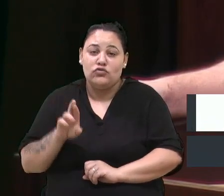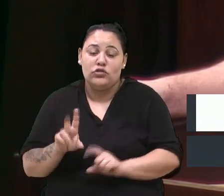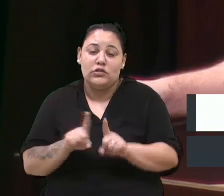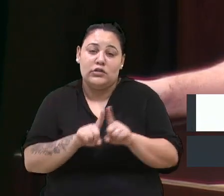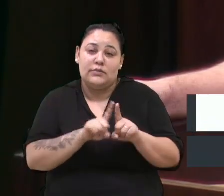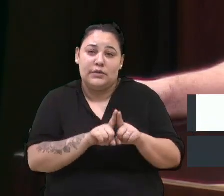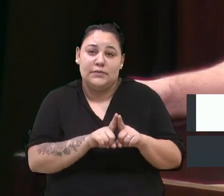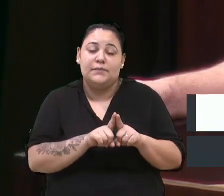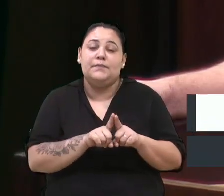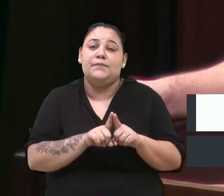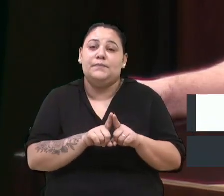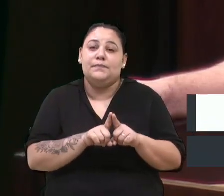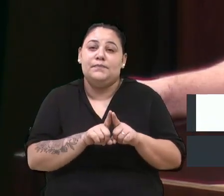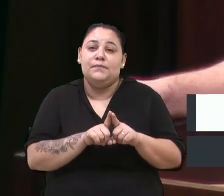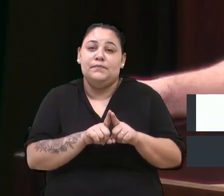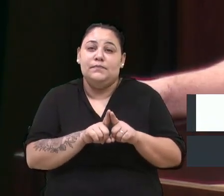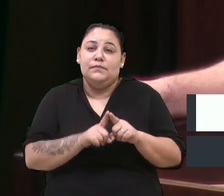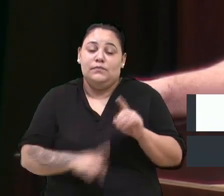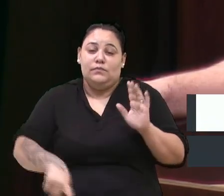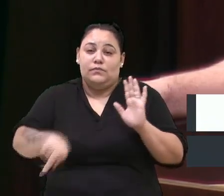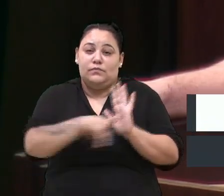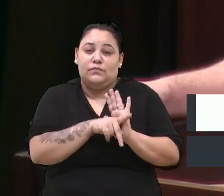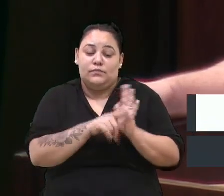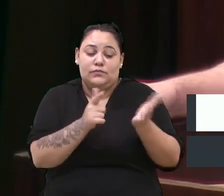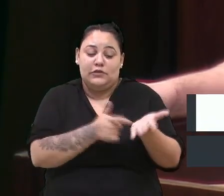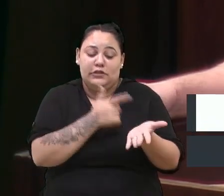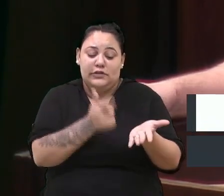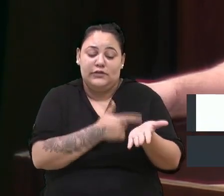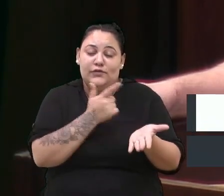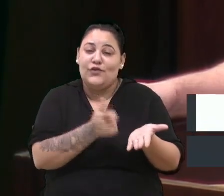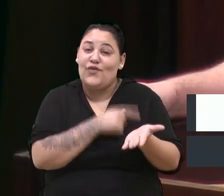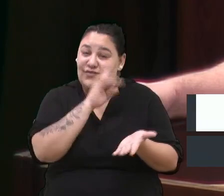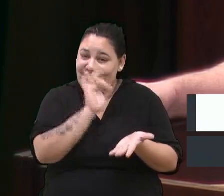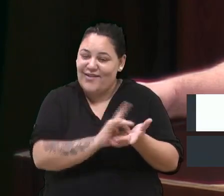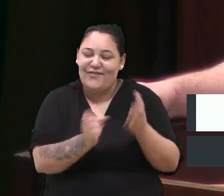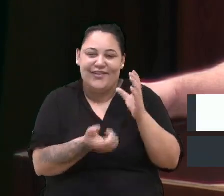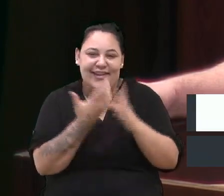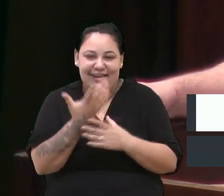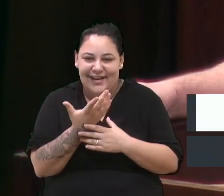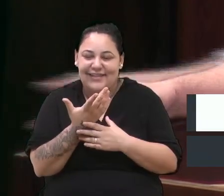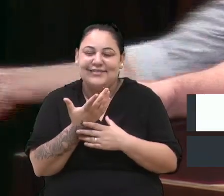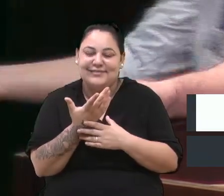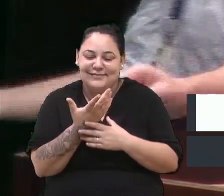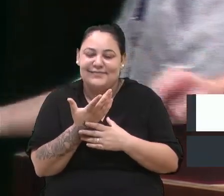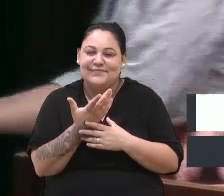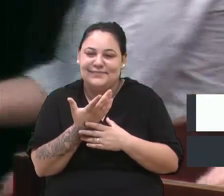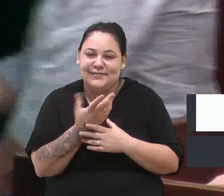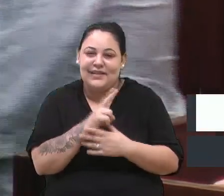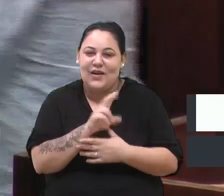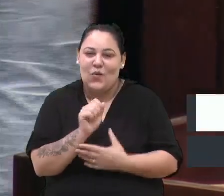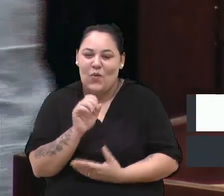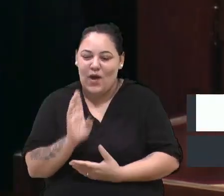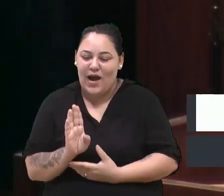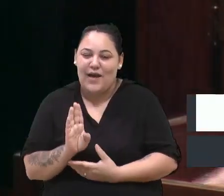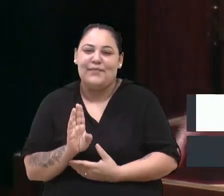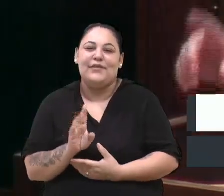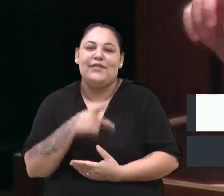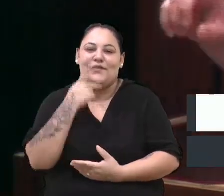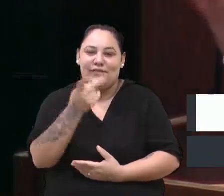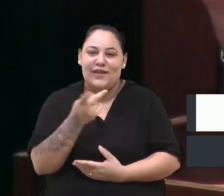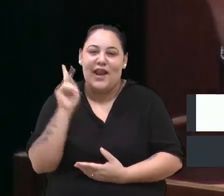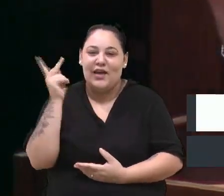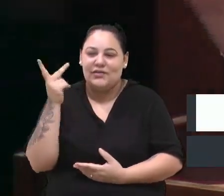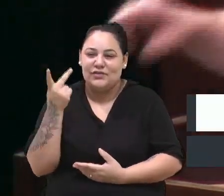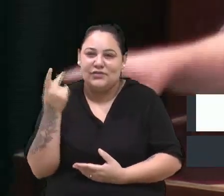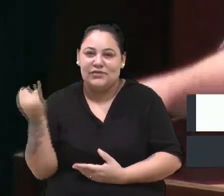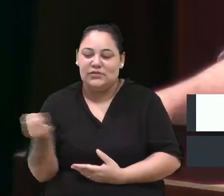vamos dizer assim, pelo próprio livro que a UAB lançou este ano, que ressalta a história deste importante movimento que é